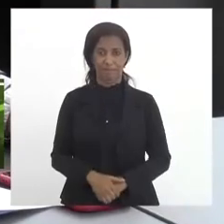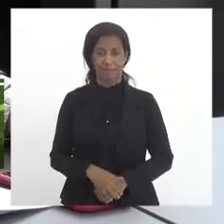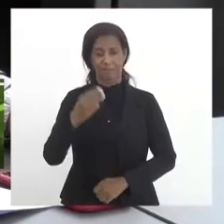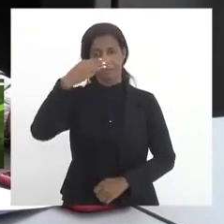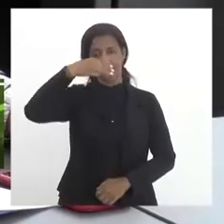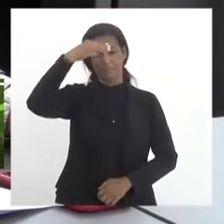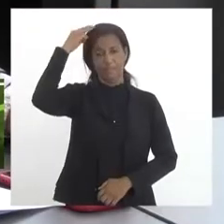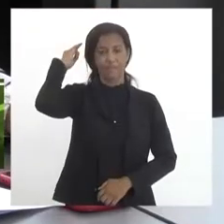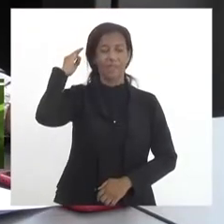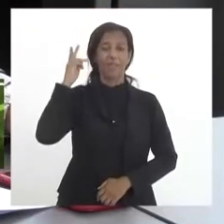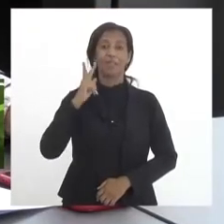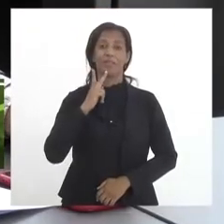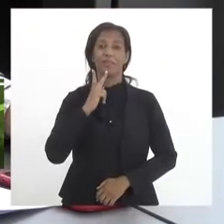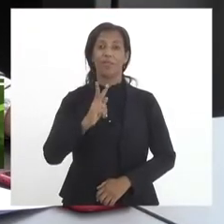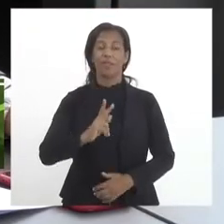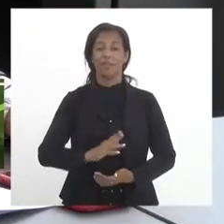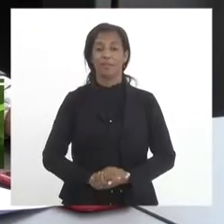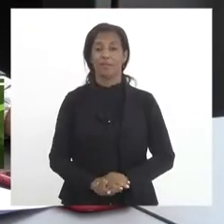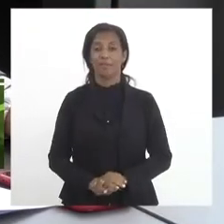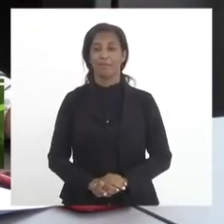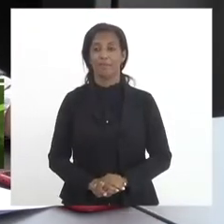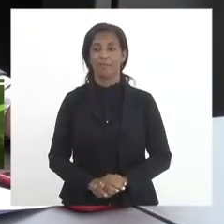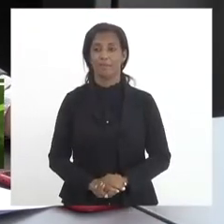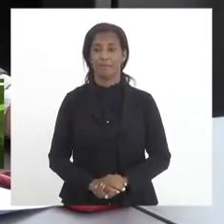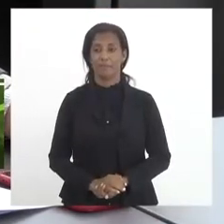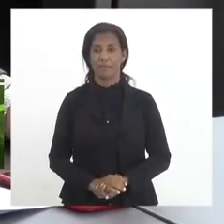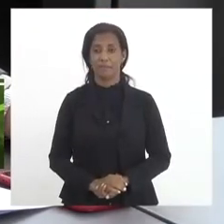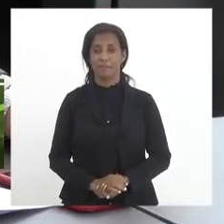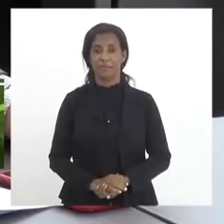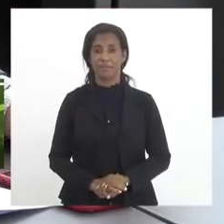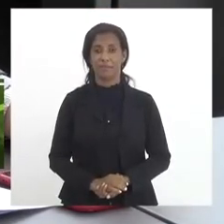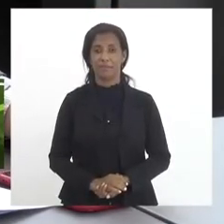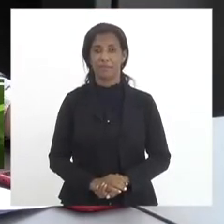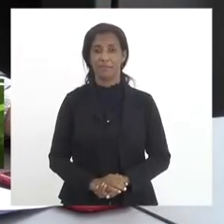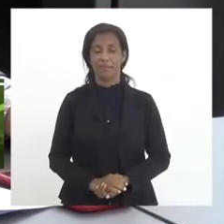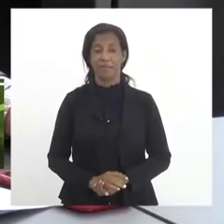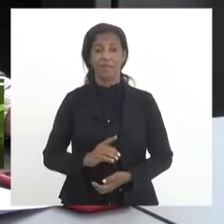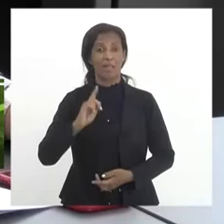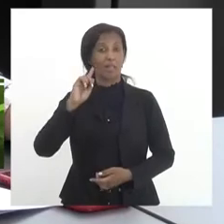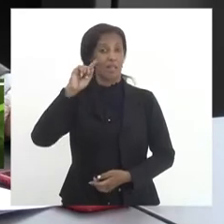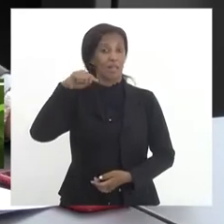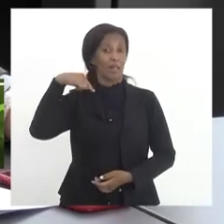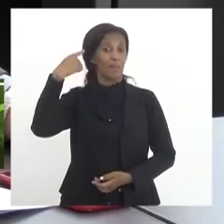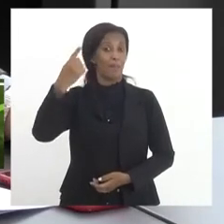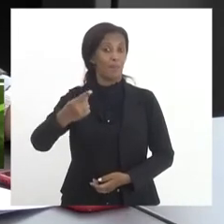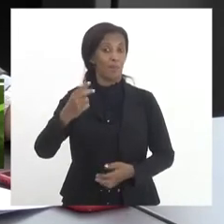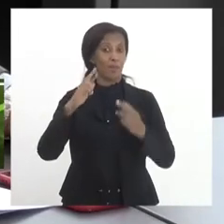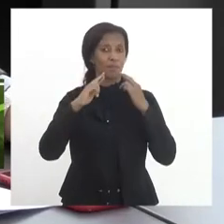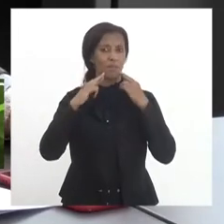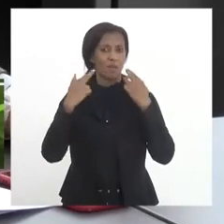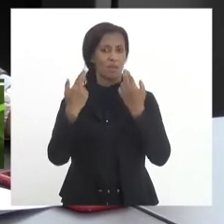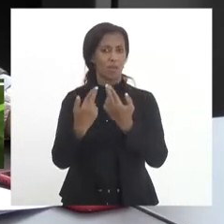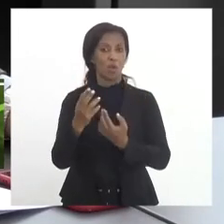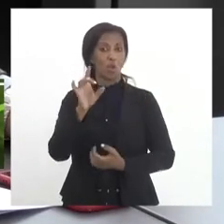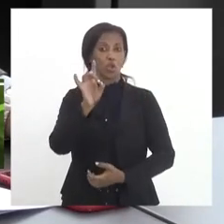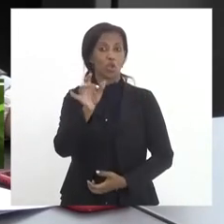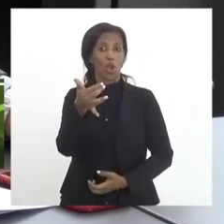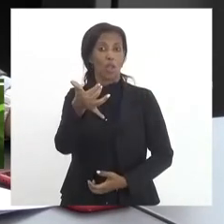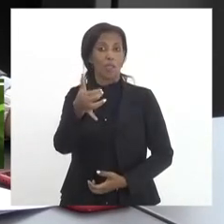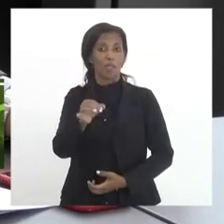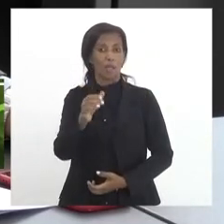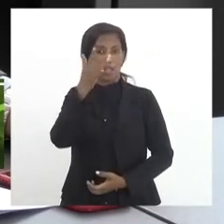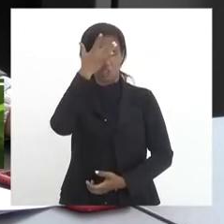Márcio Pacheco disser assim, a partir da sessão que vem, só 10 pessoas poderão estar